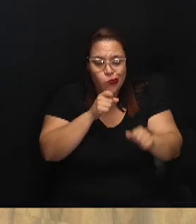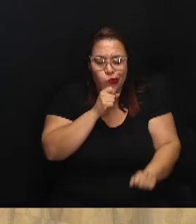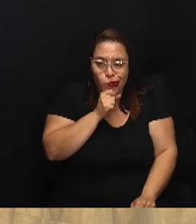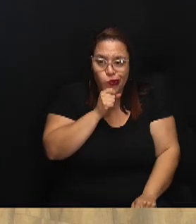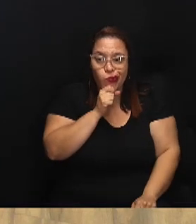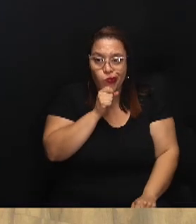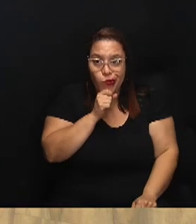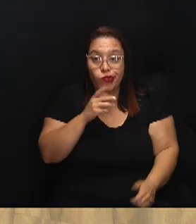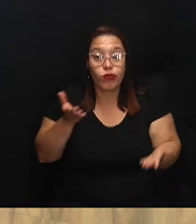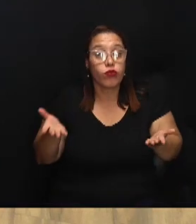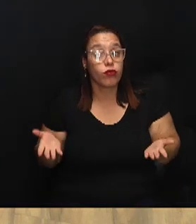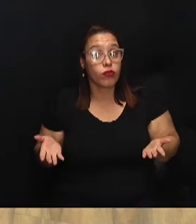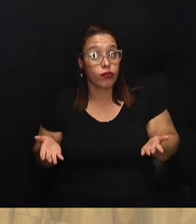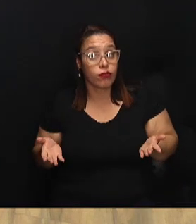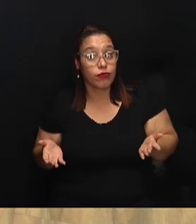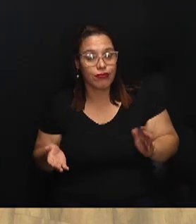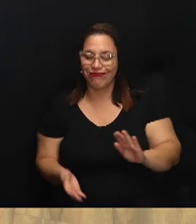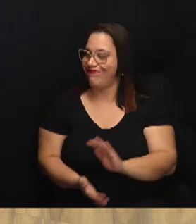esse tema?